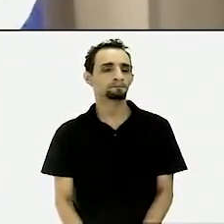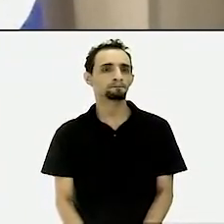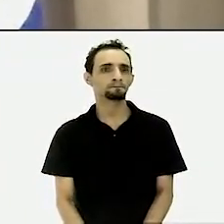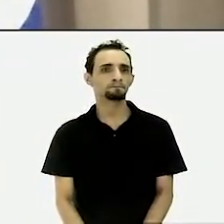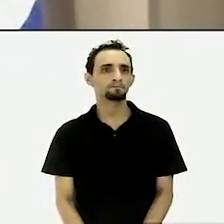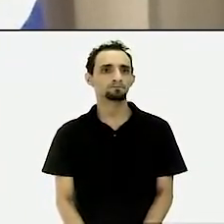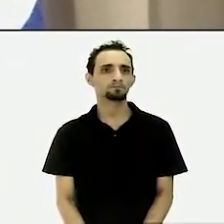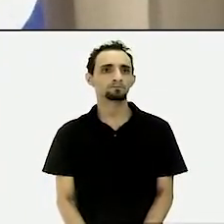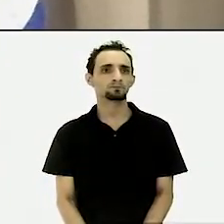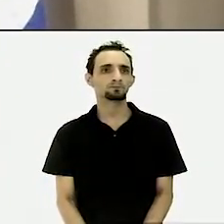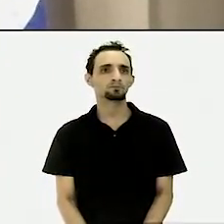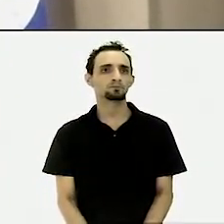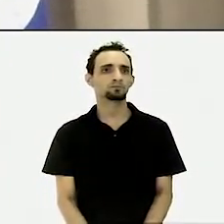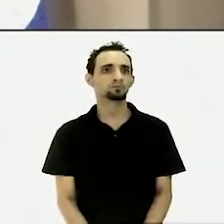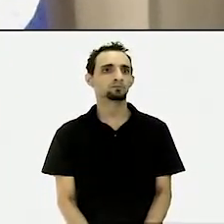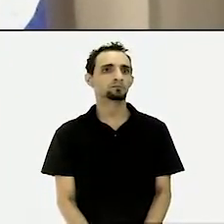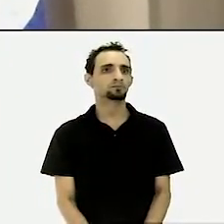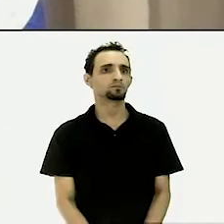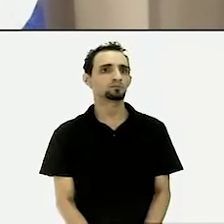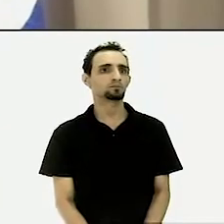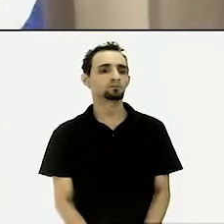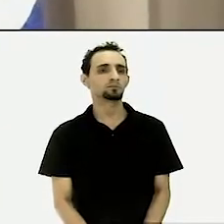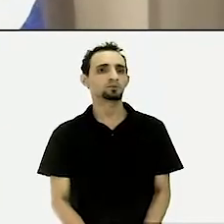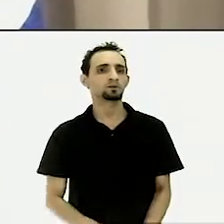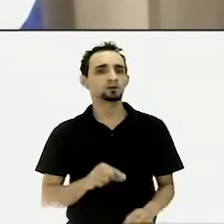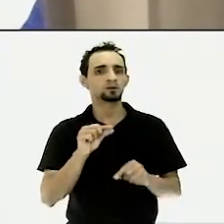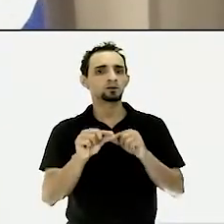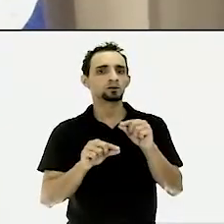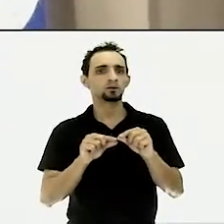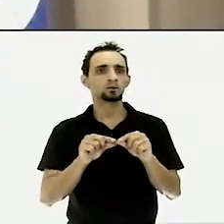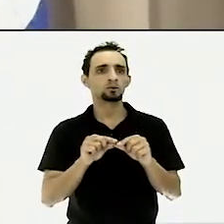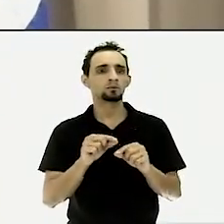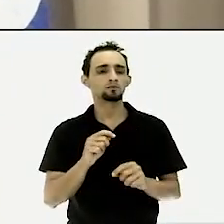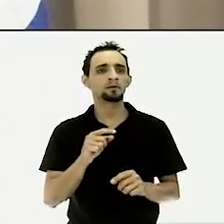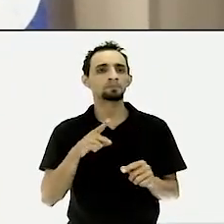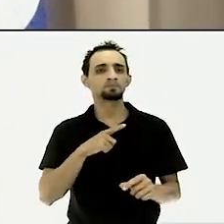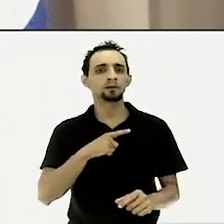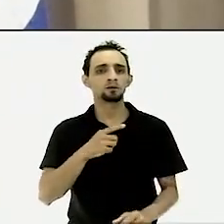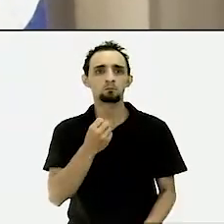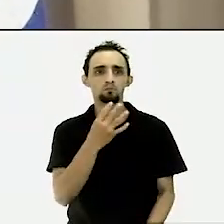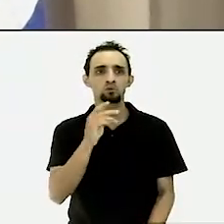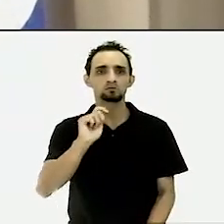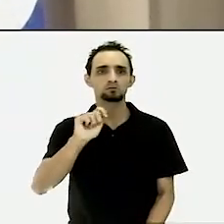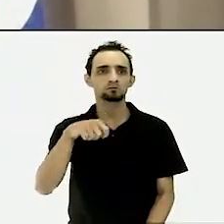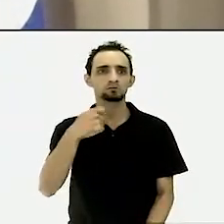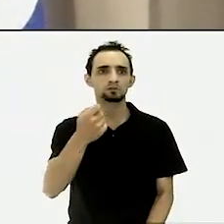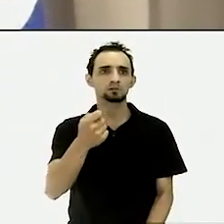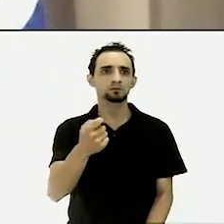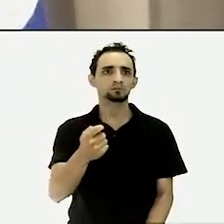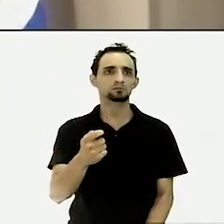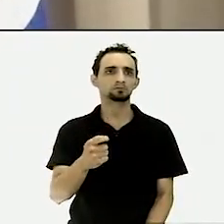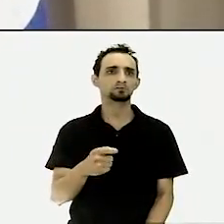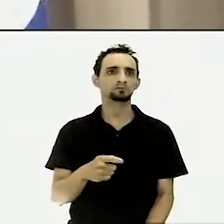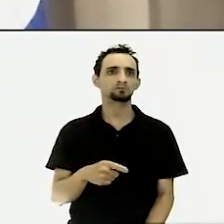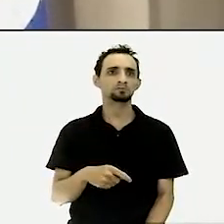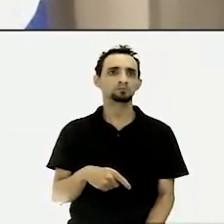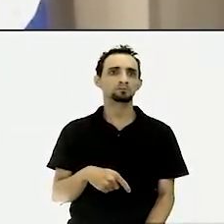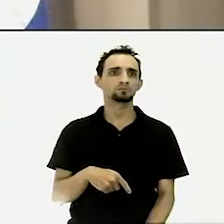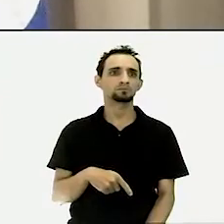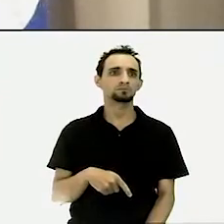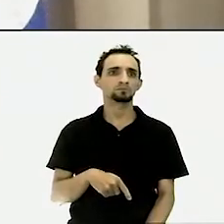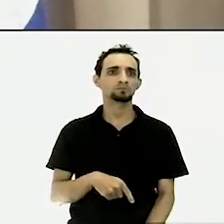de comportamento e tem recebido todos os pacientes, e é uma coisa que eu me orgulho muito, que depois de